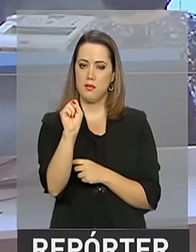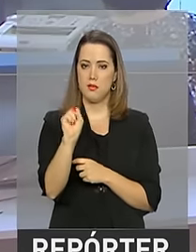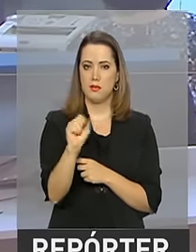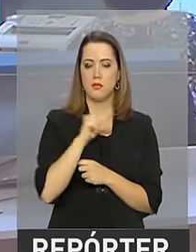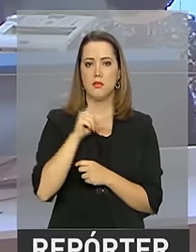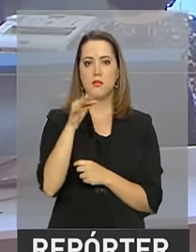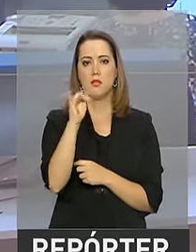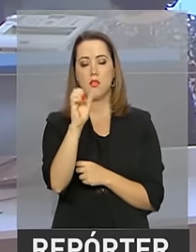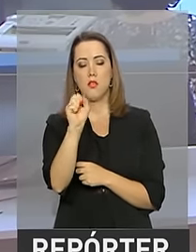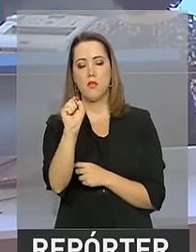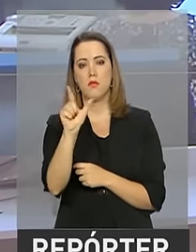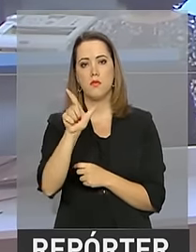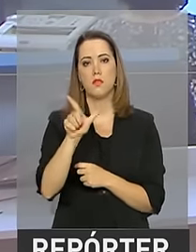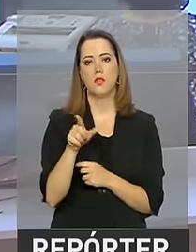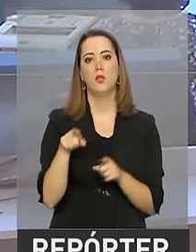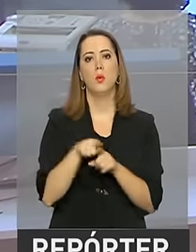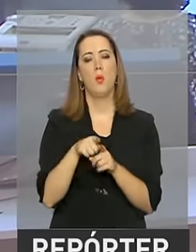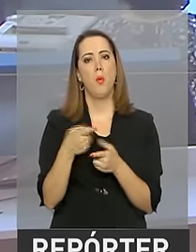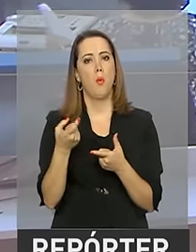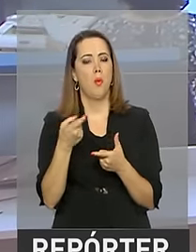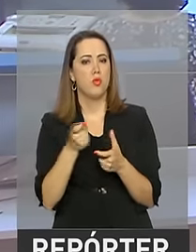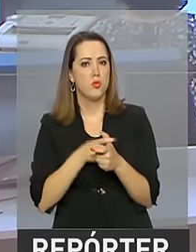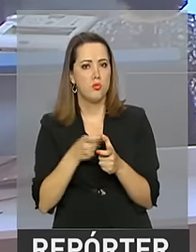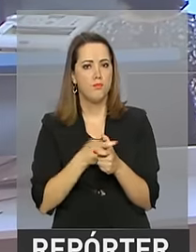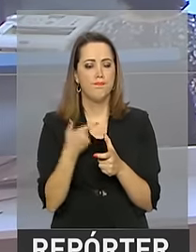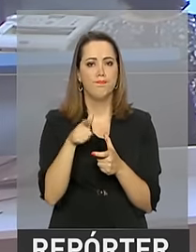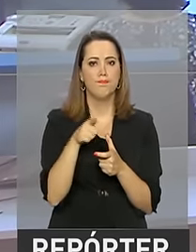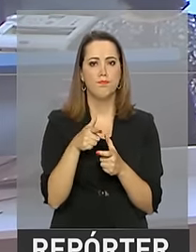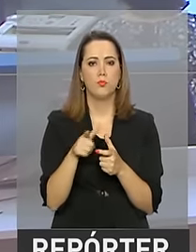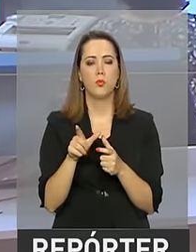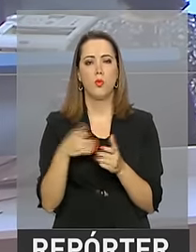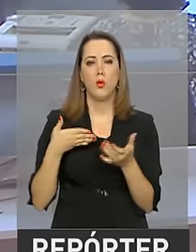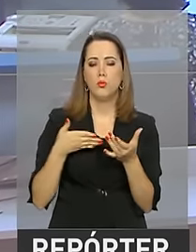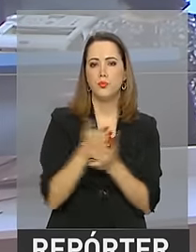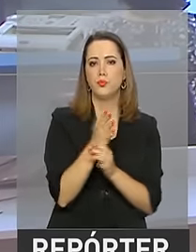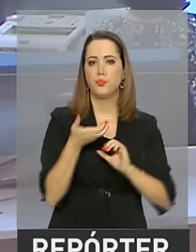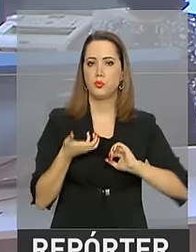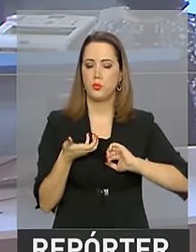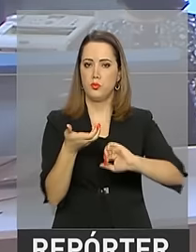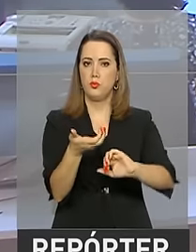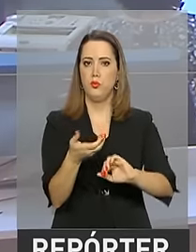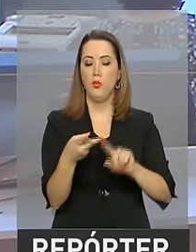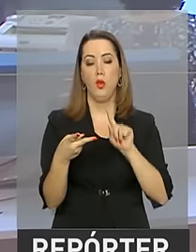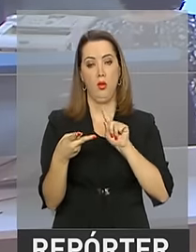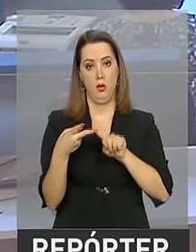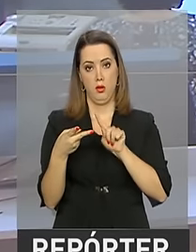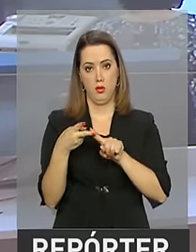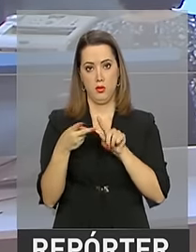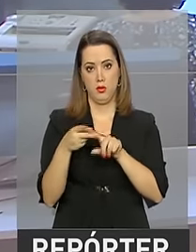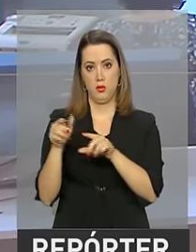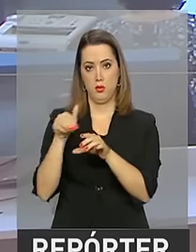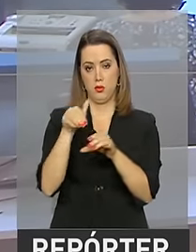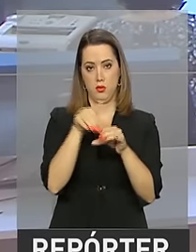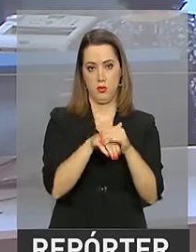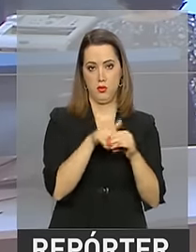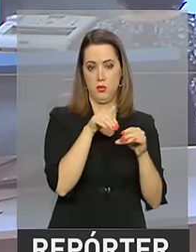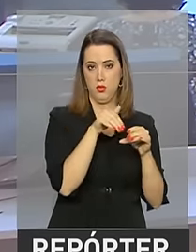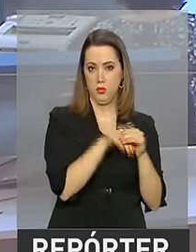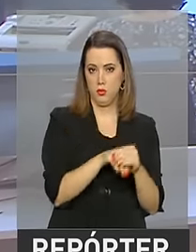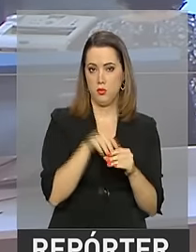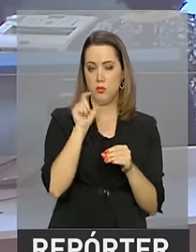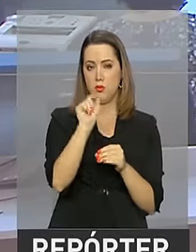gastos sem autorização do congresso nacional já a segunda votação rejeitou a a